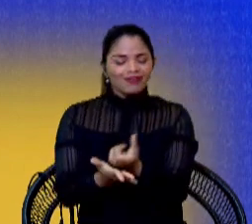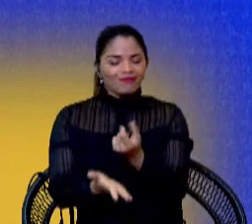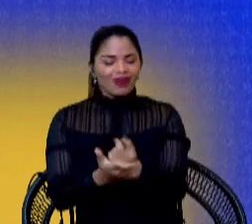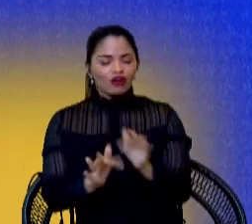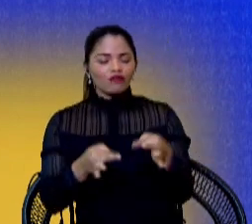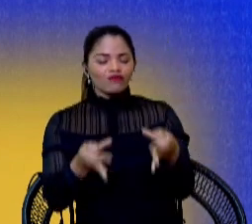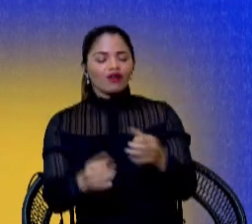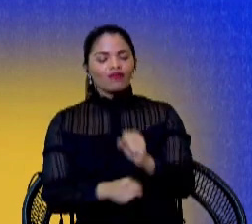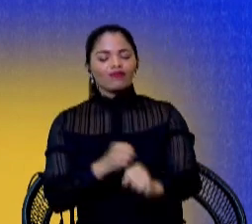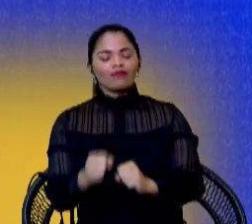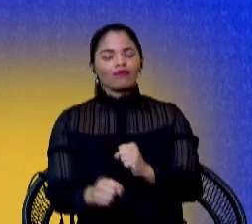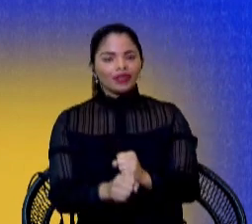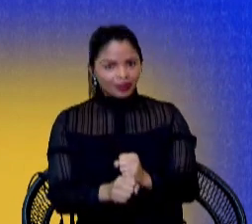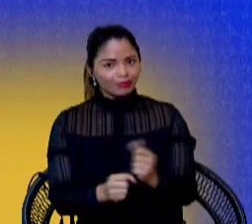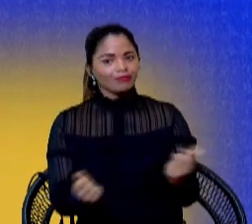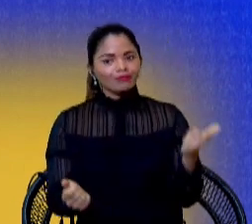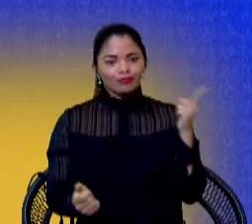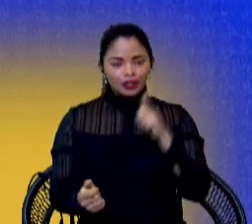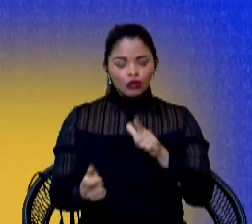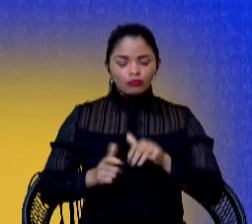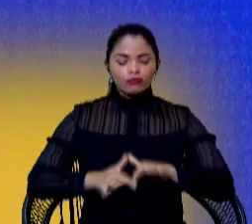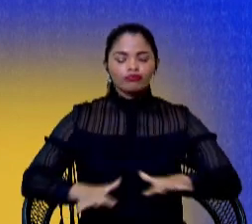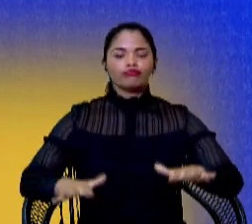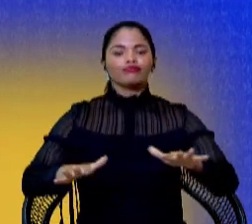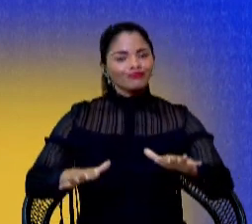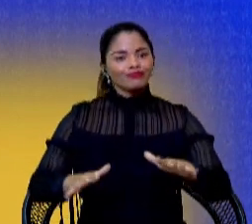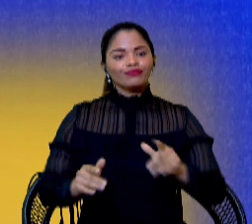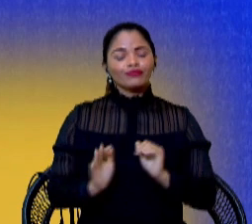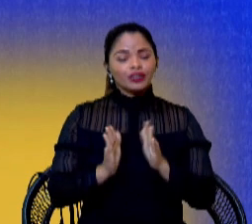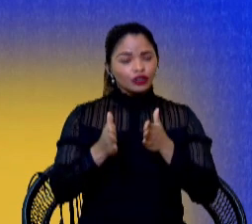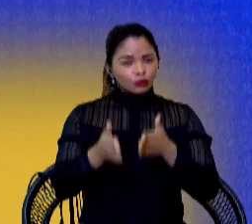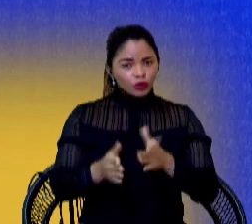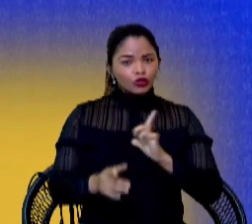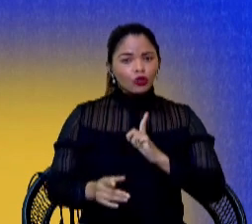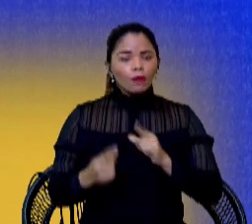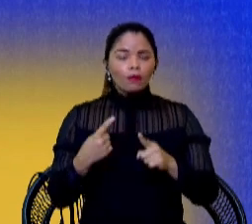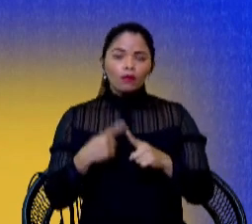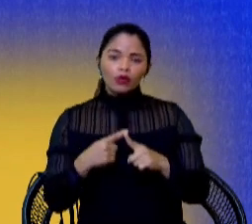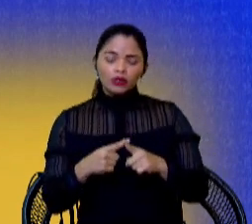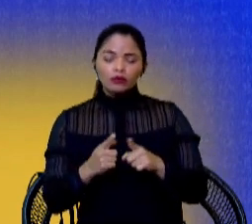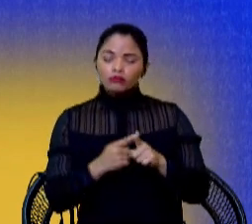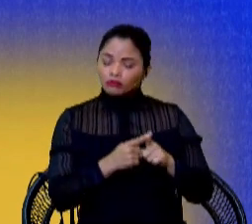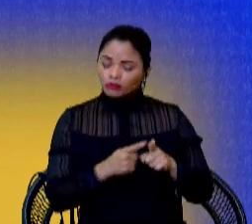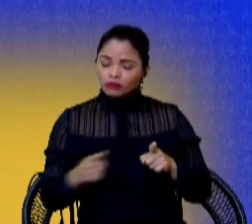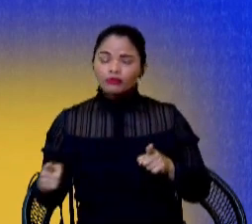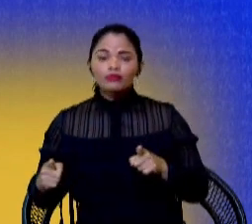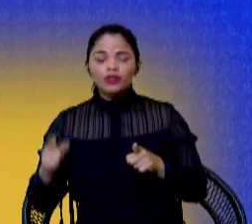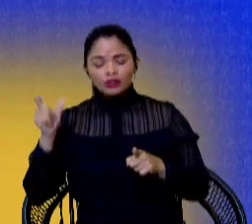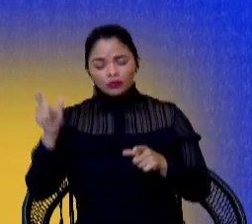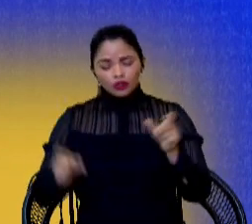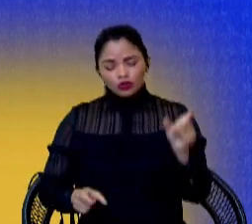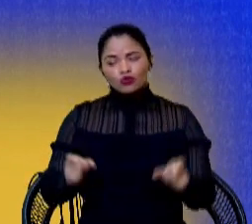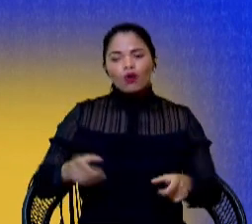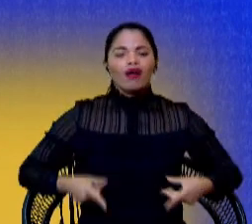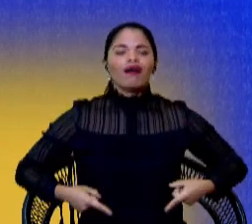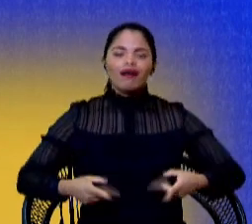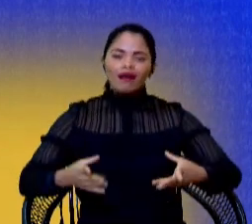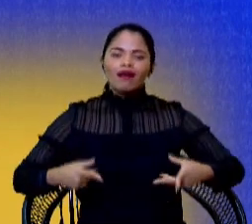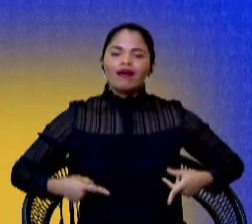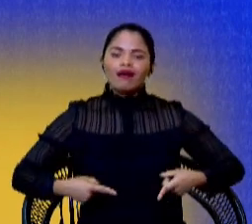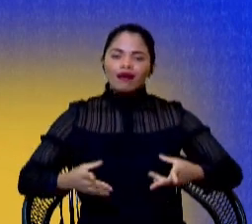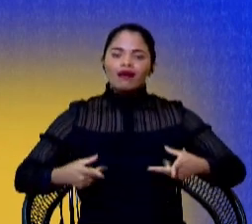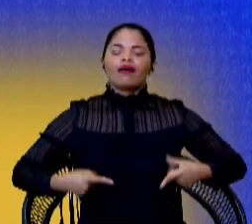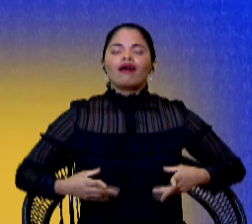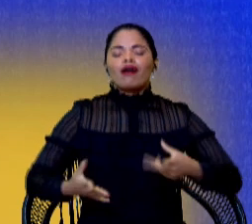de ano. Então, você consegue expandir um pouco mais a sua segmentação, porque já é um período que as pessoas estão mais propensas a gastar,